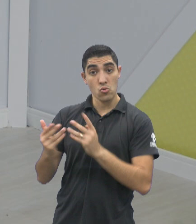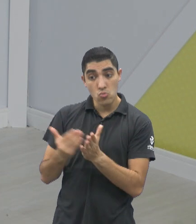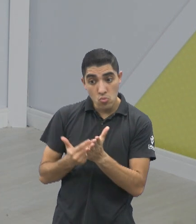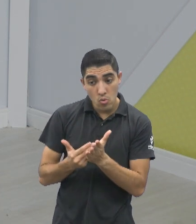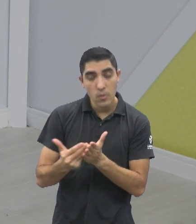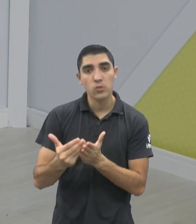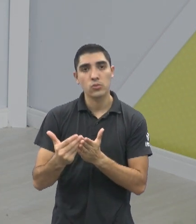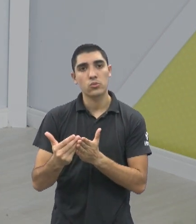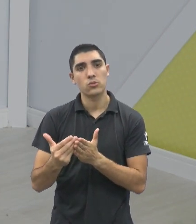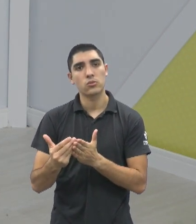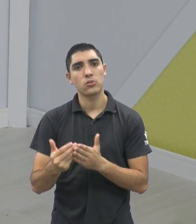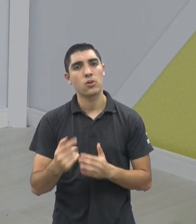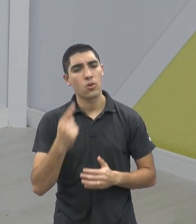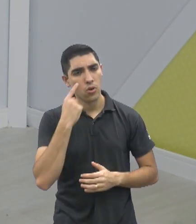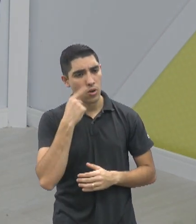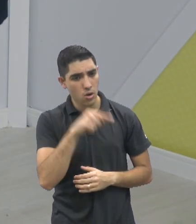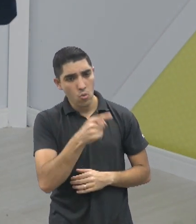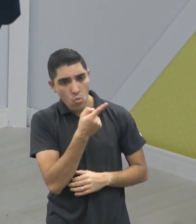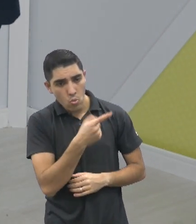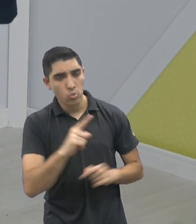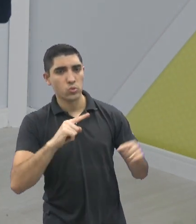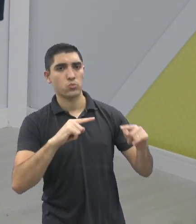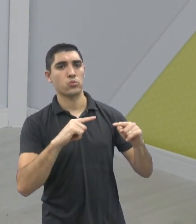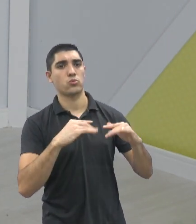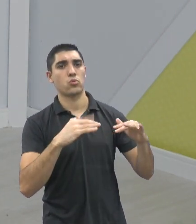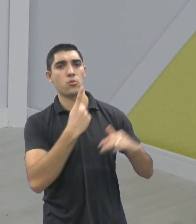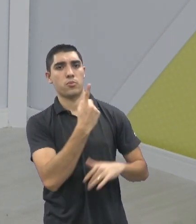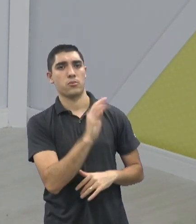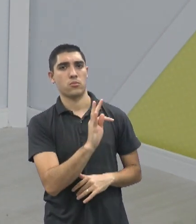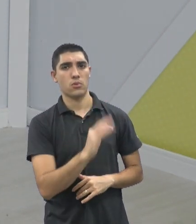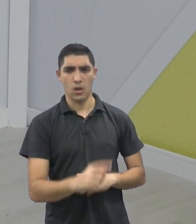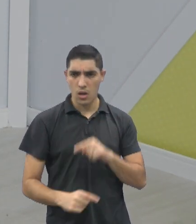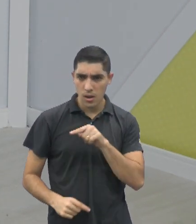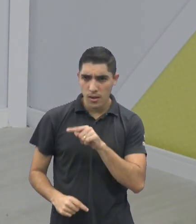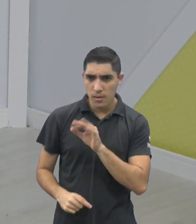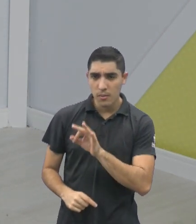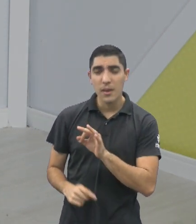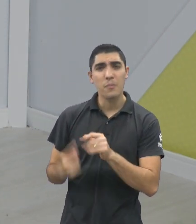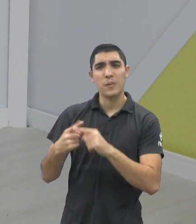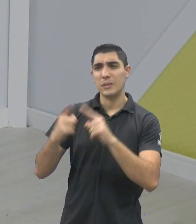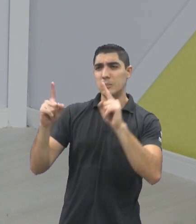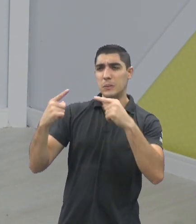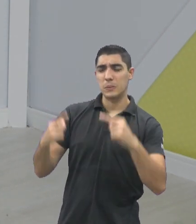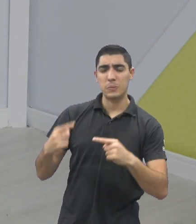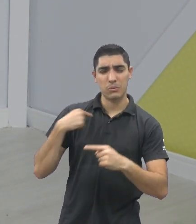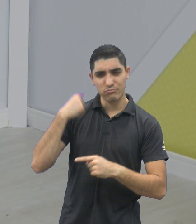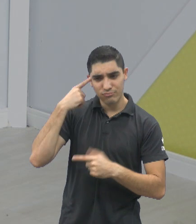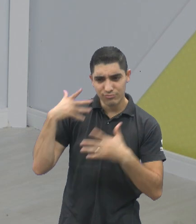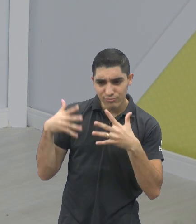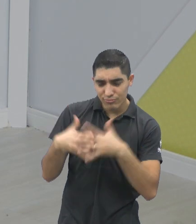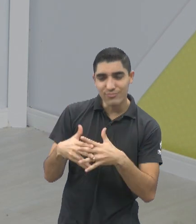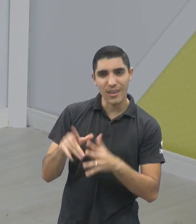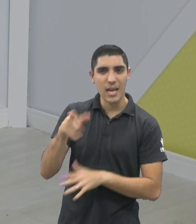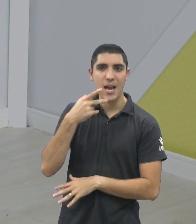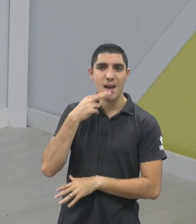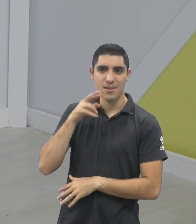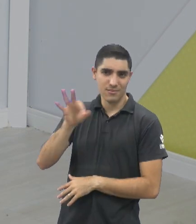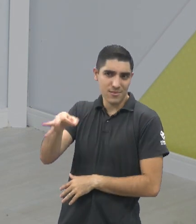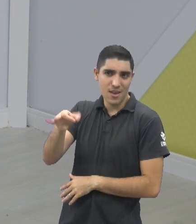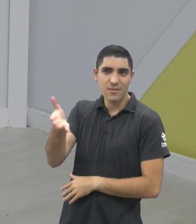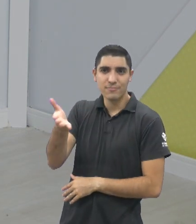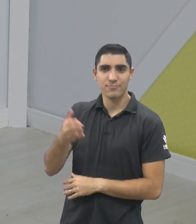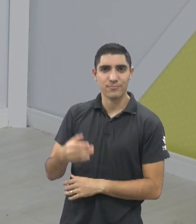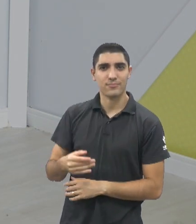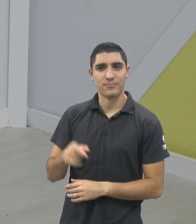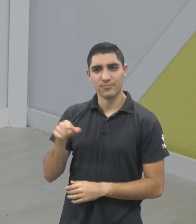jogos. Acho que essa foi a última rodada do primeiro turno. Essa foi? É tanto jogo que a gente até se confunde. Tem razão, aí a próxima tabela já